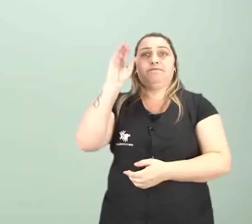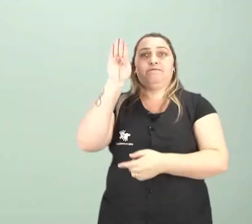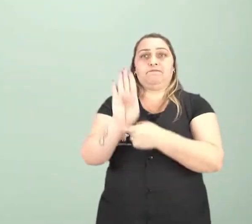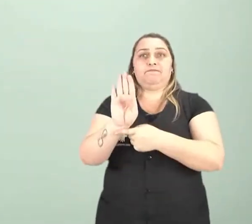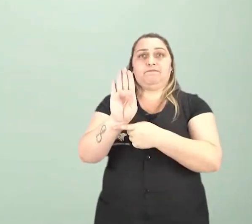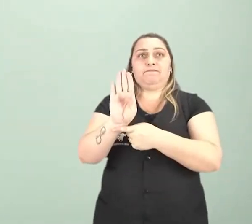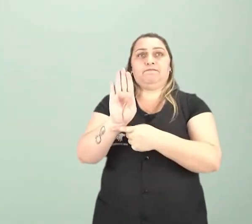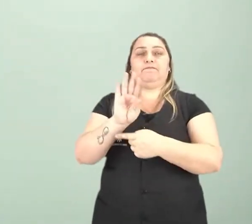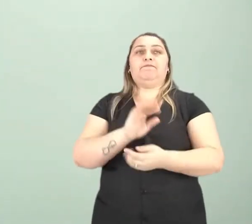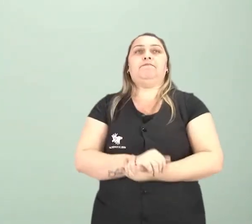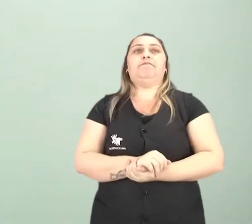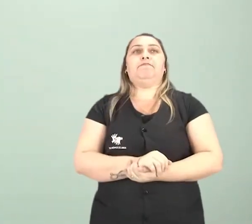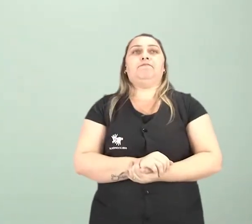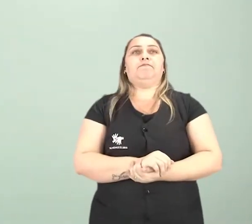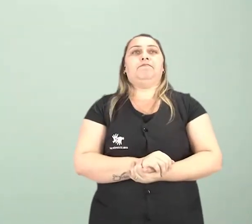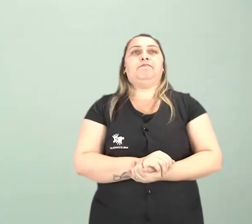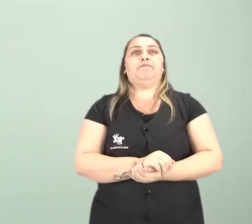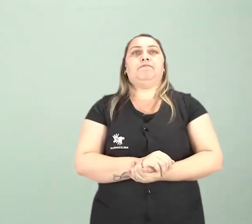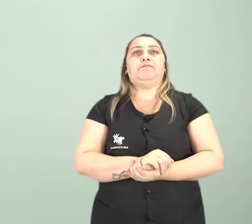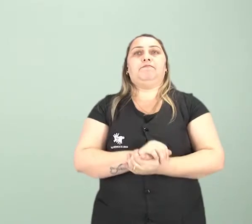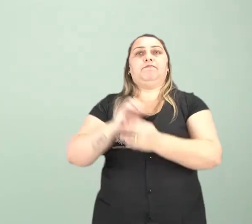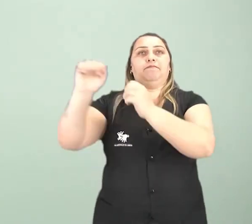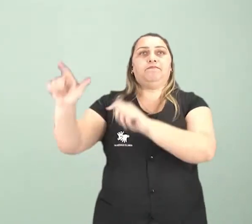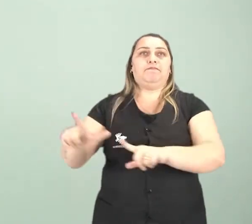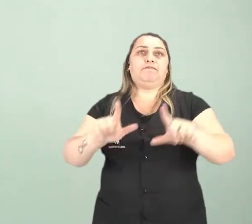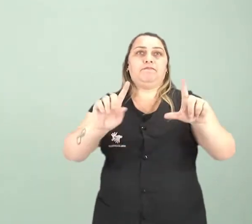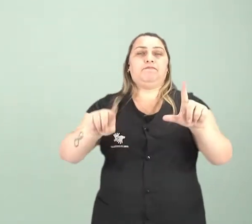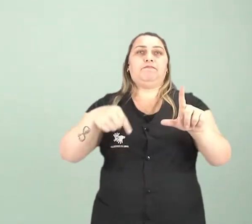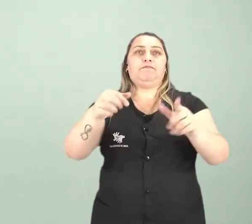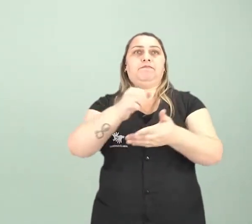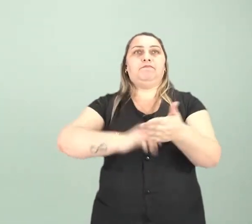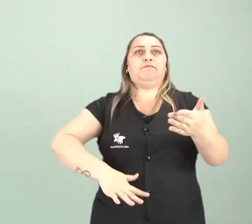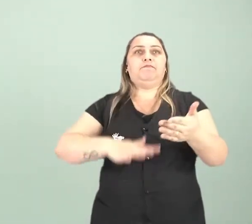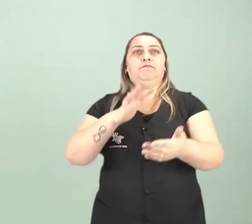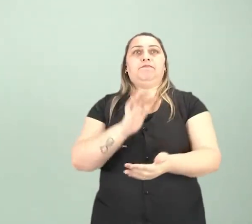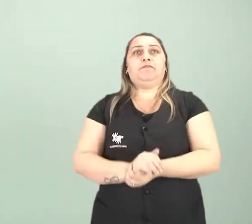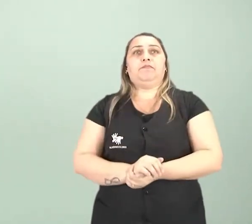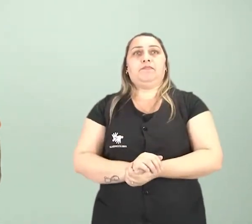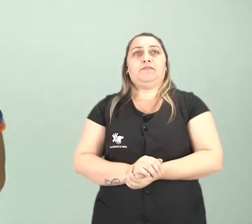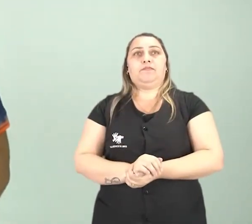letra B. Vamos para o próximo.